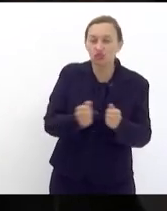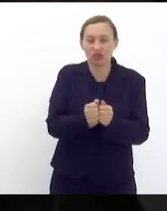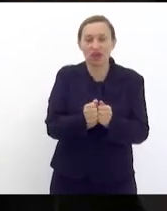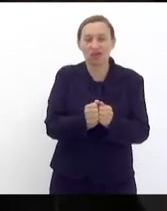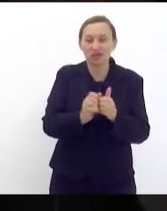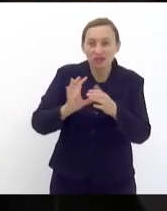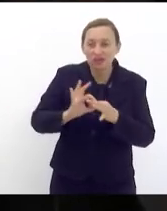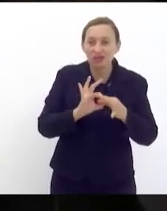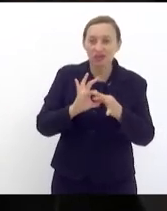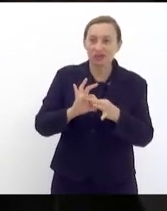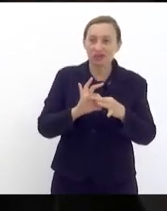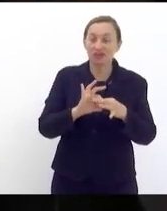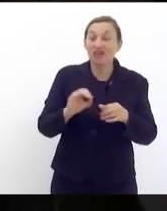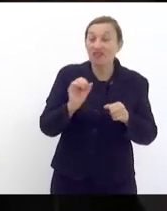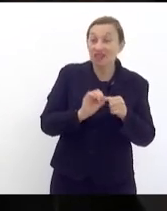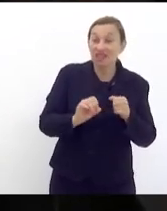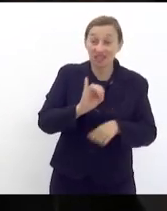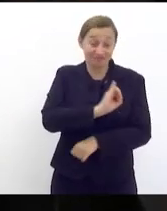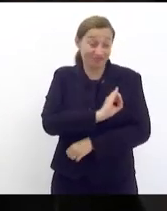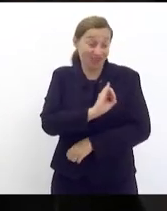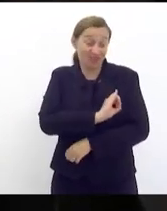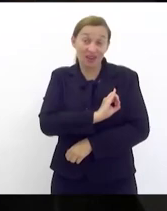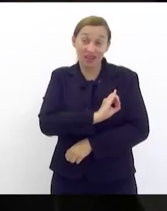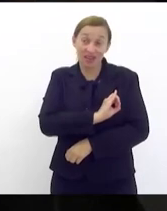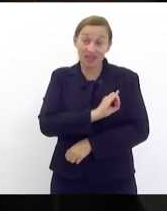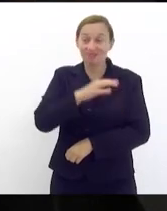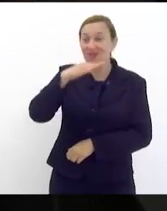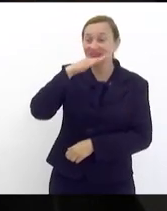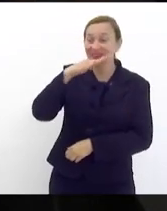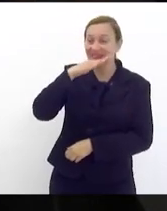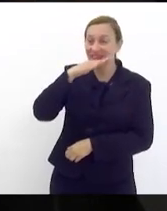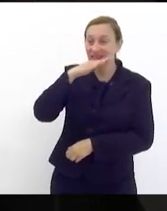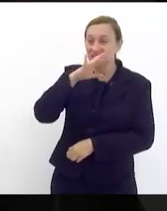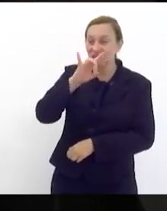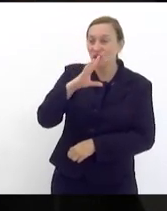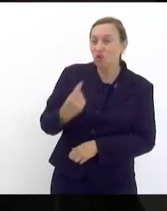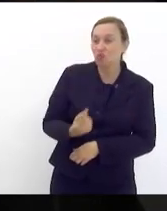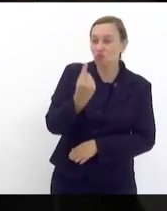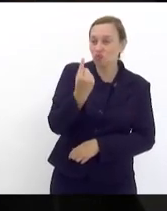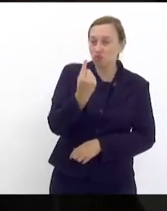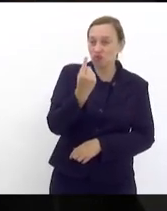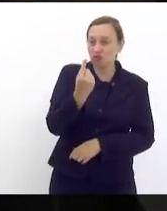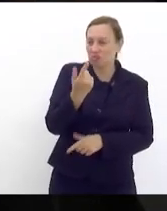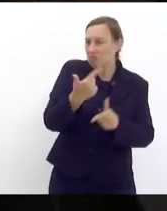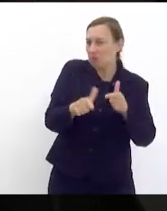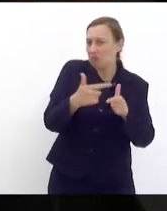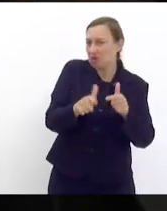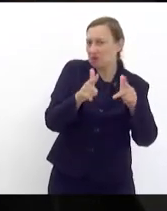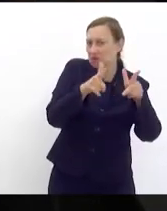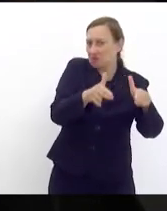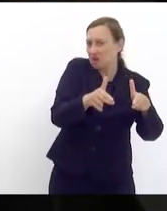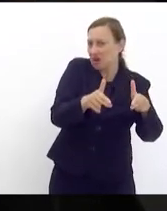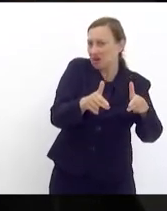unir, fazer com que Itaguaí e Mangaratiba seja uma só. E temos os mesmos problemas, as